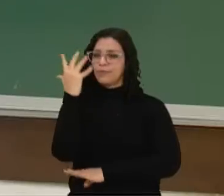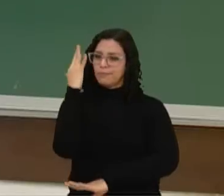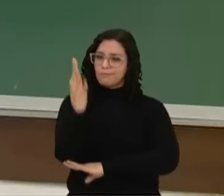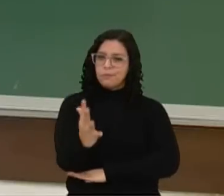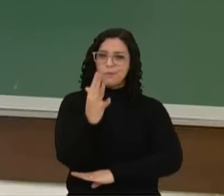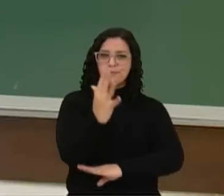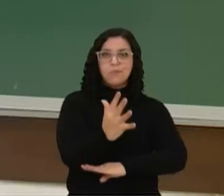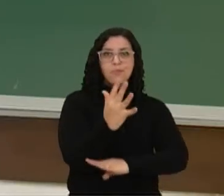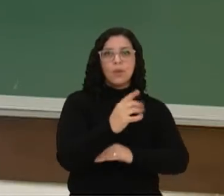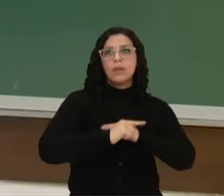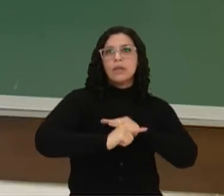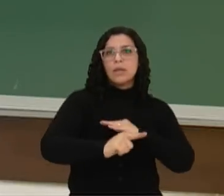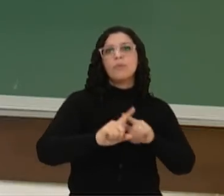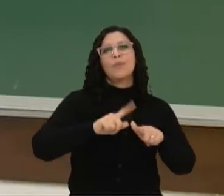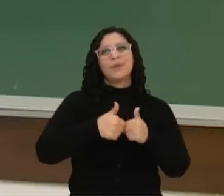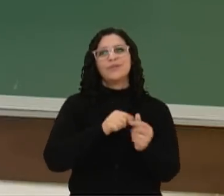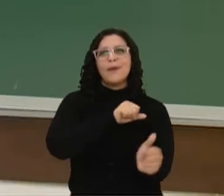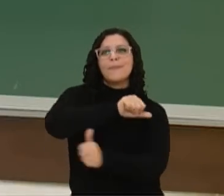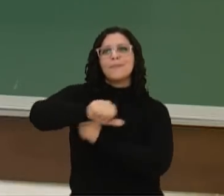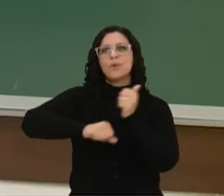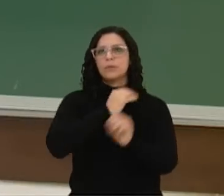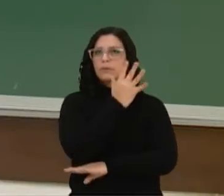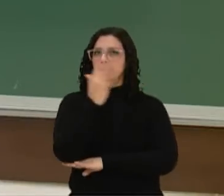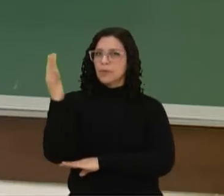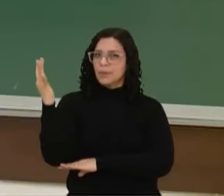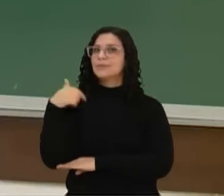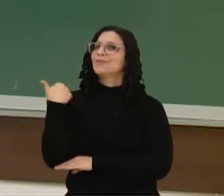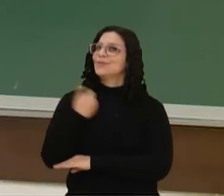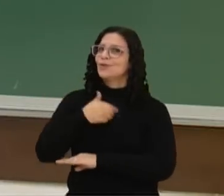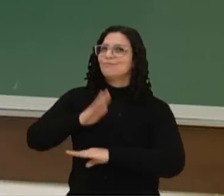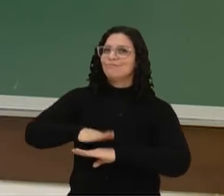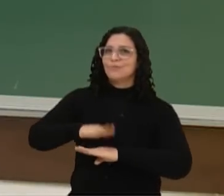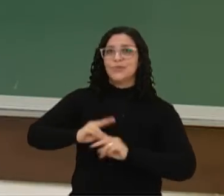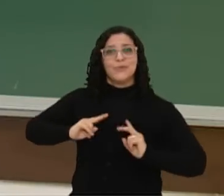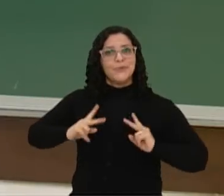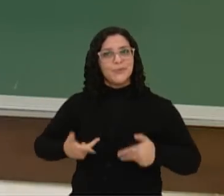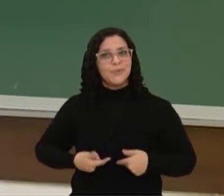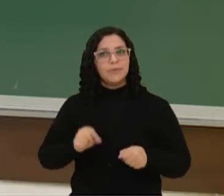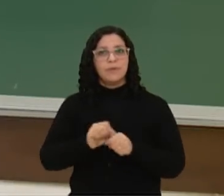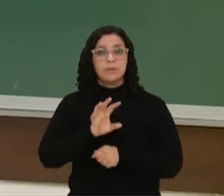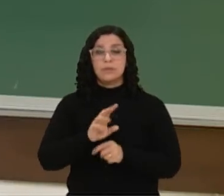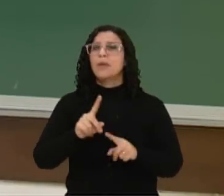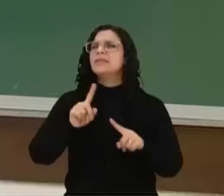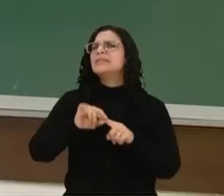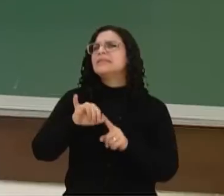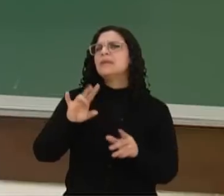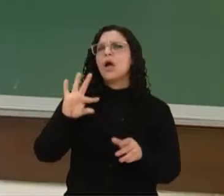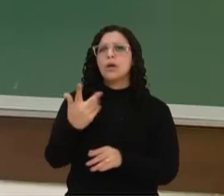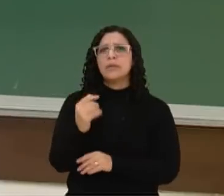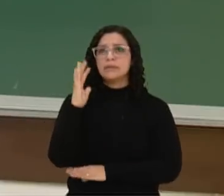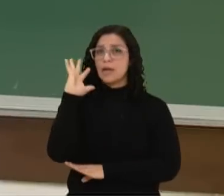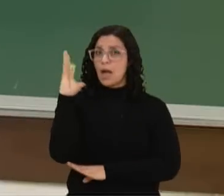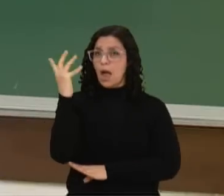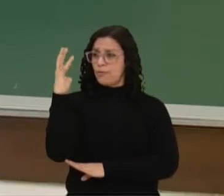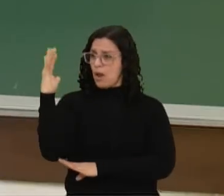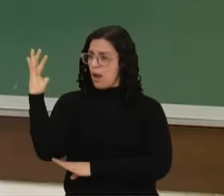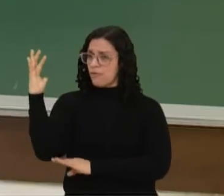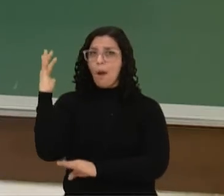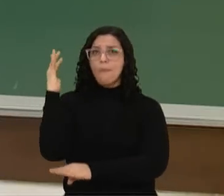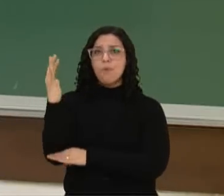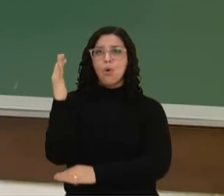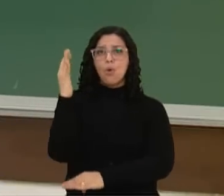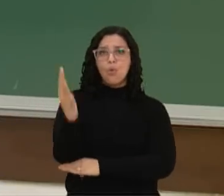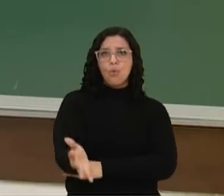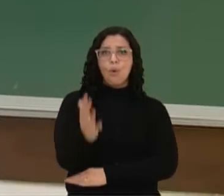A partir das ações humanas. E aí nós vamos ter ali o que o desmatamento prejudica o ecossistema de diferentes